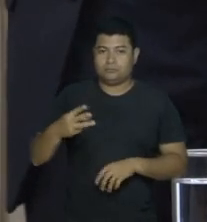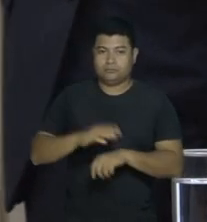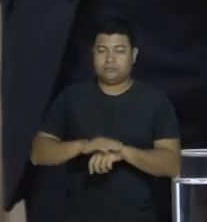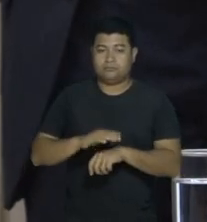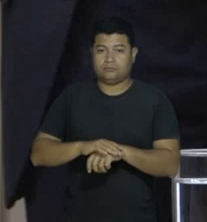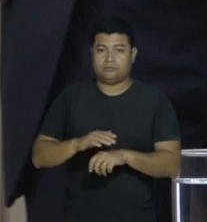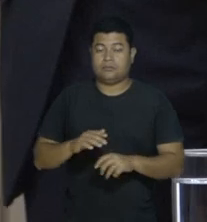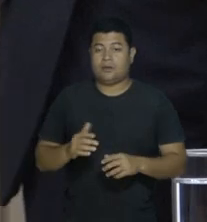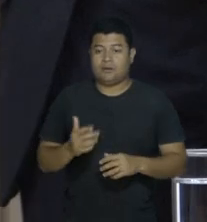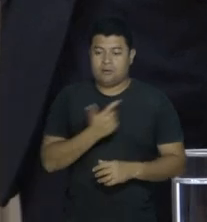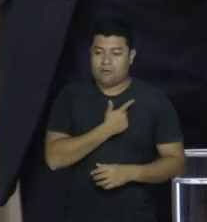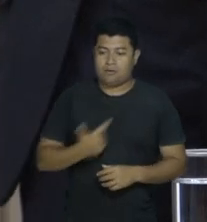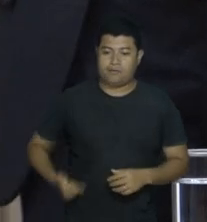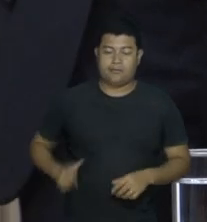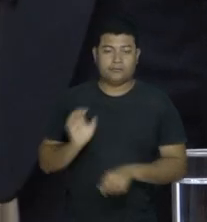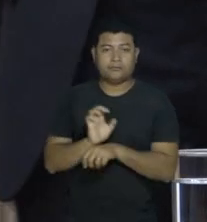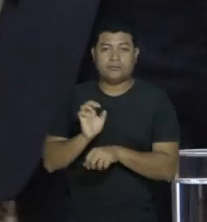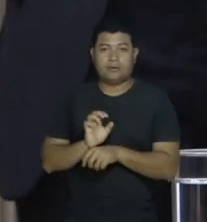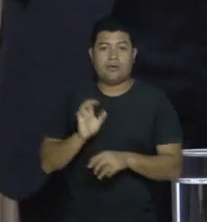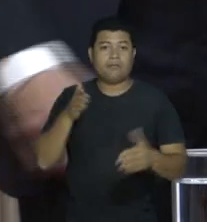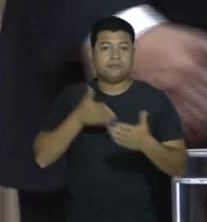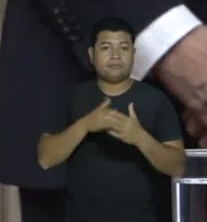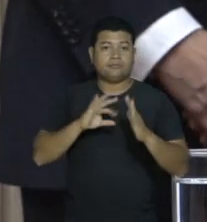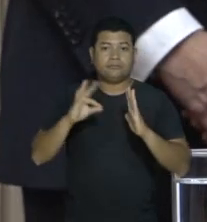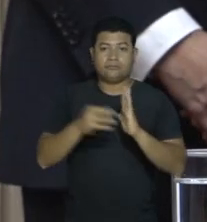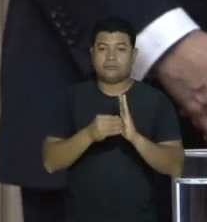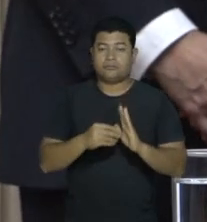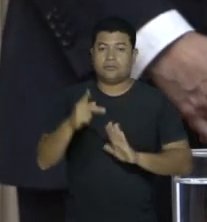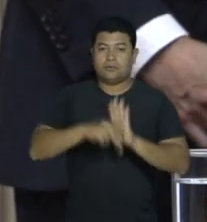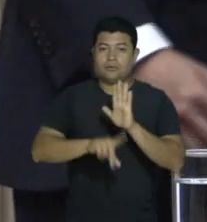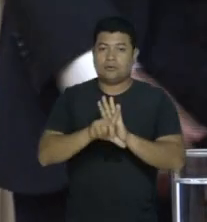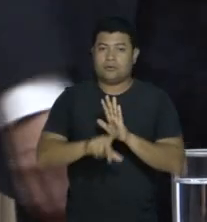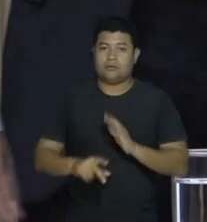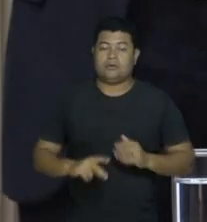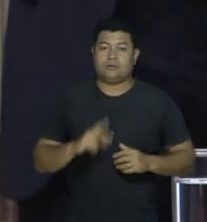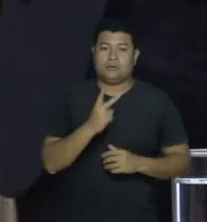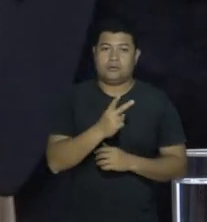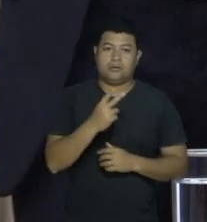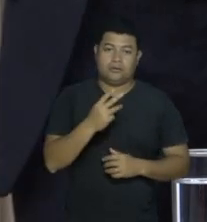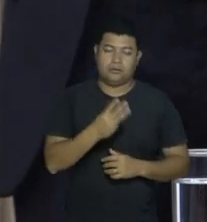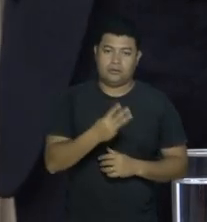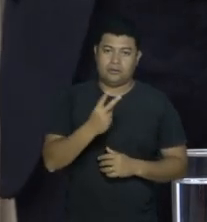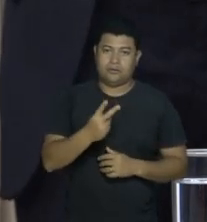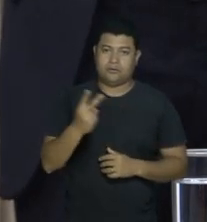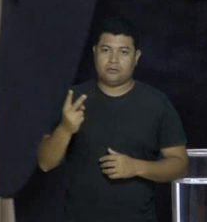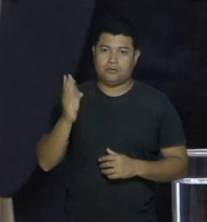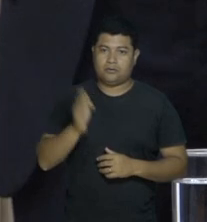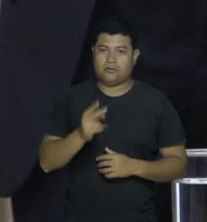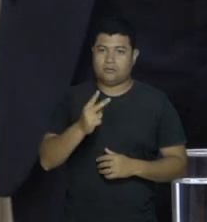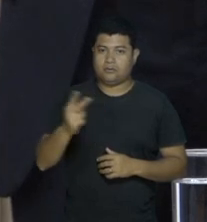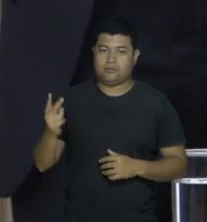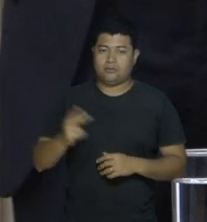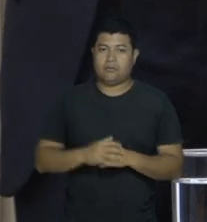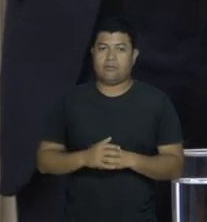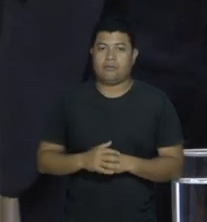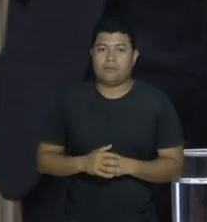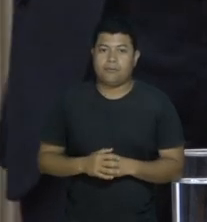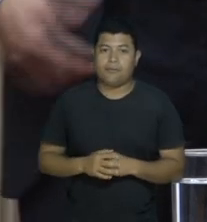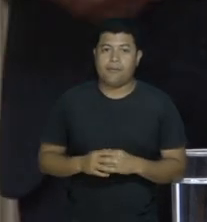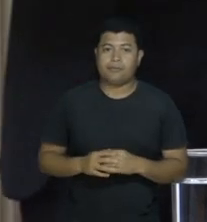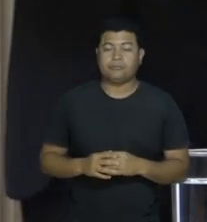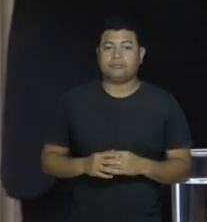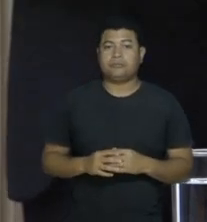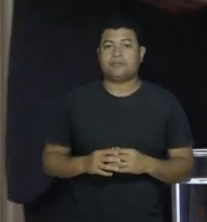lei 288/2022, que dispõe sobre frequência de monitoramento das medições das emissões atmosféricas por